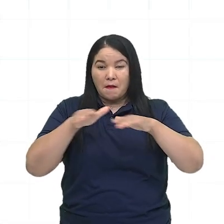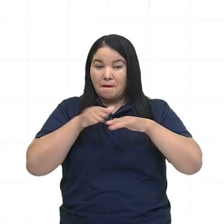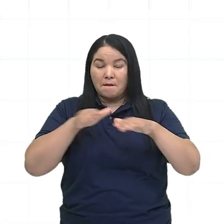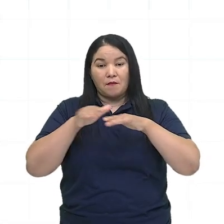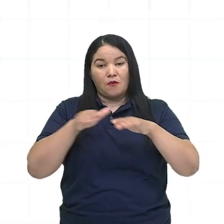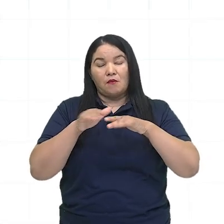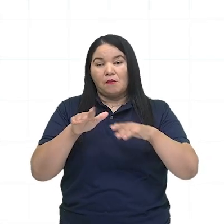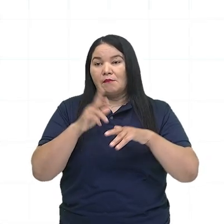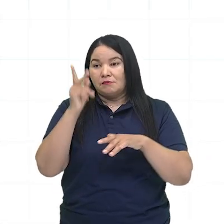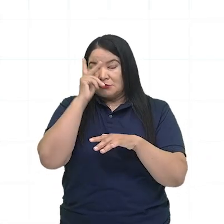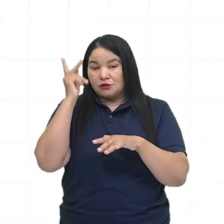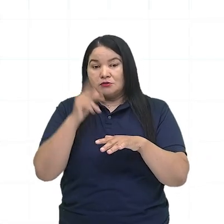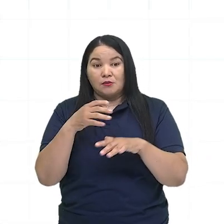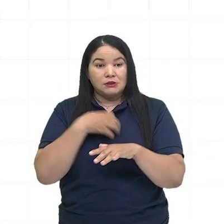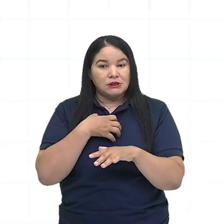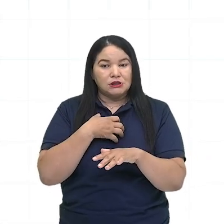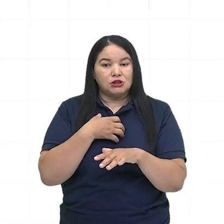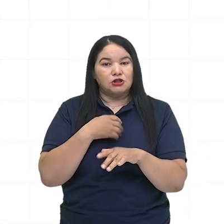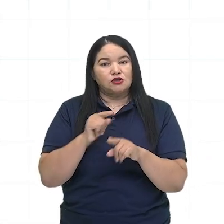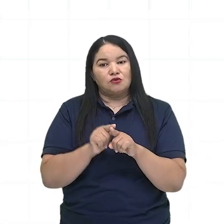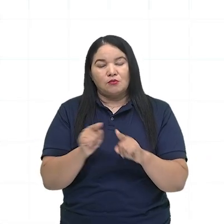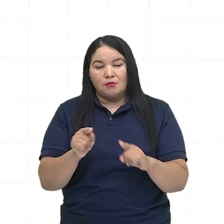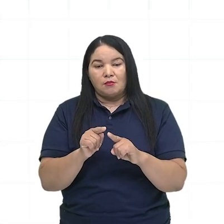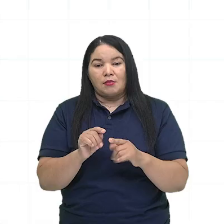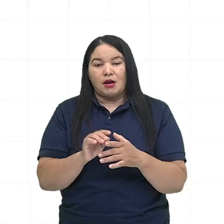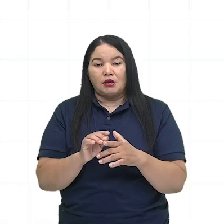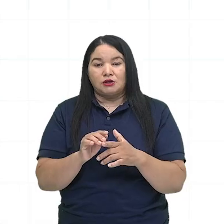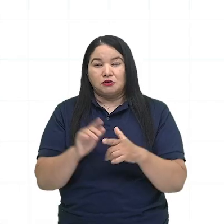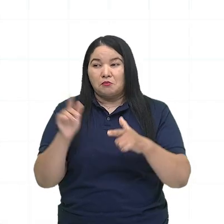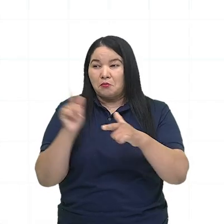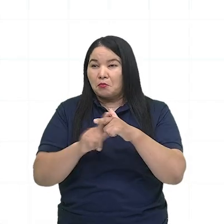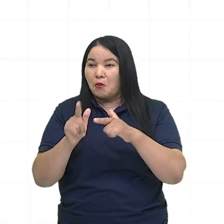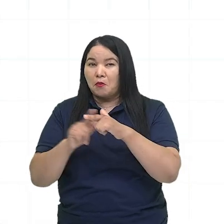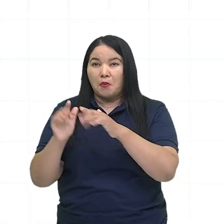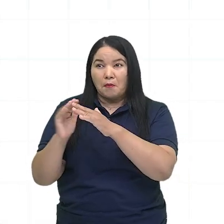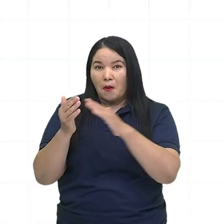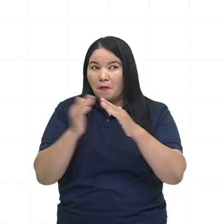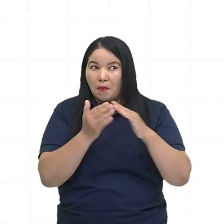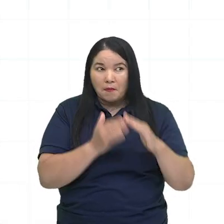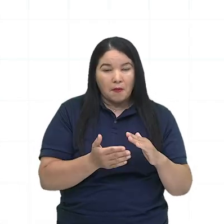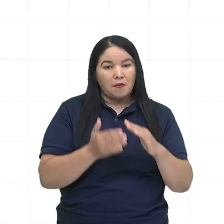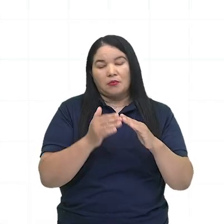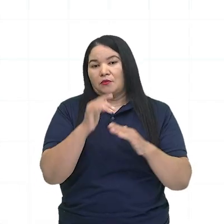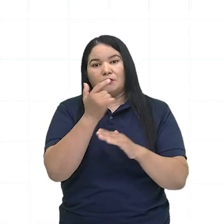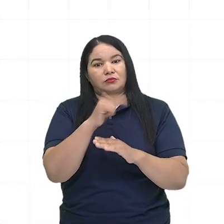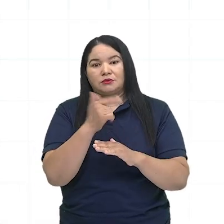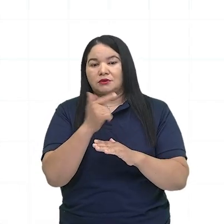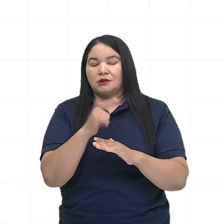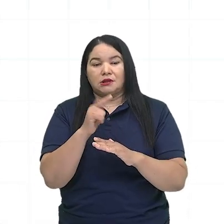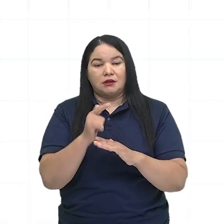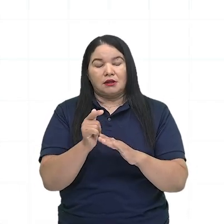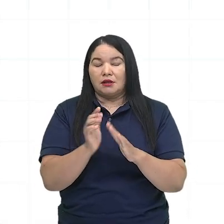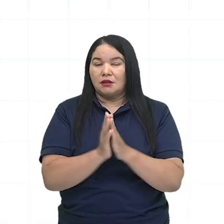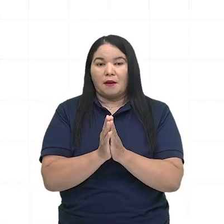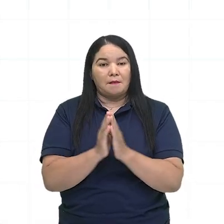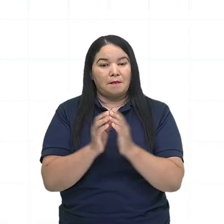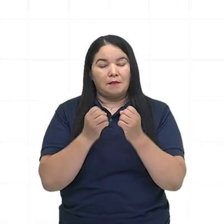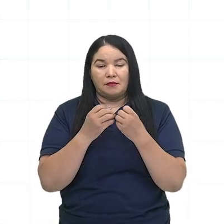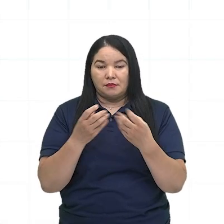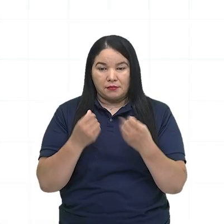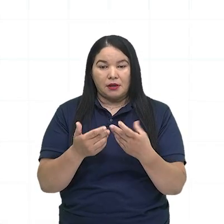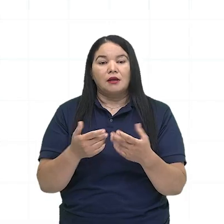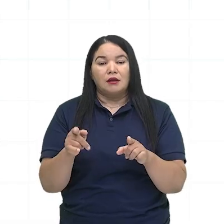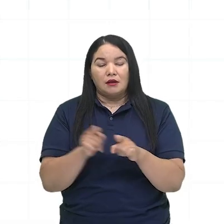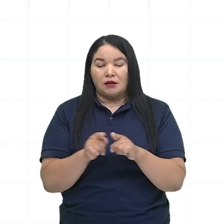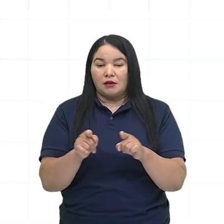sentiram, mas também eles não foram suficientes para causar uma destruição, né, ainda bem, nessas